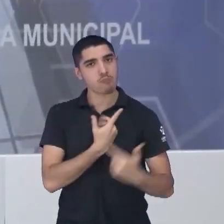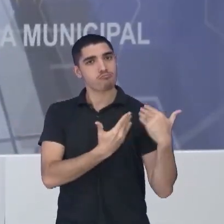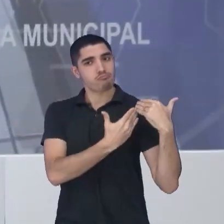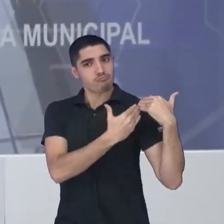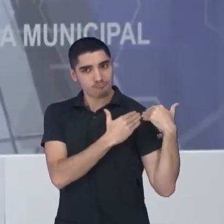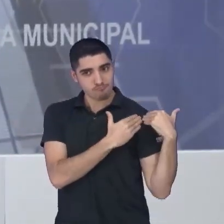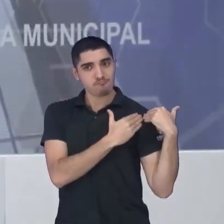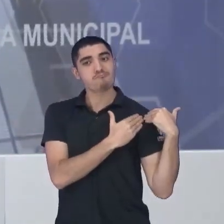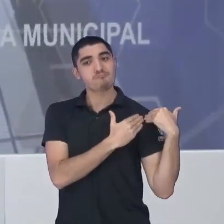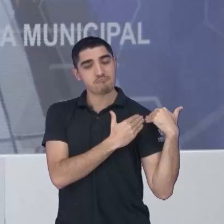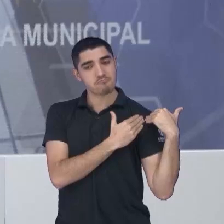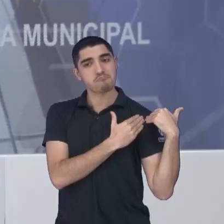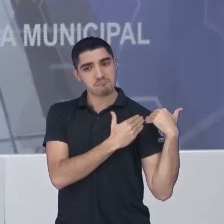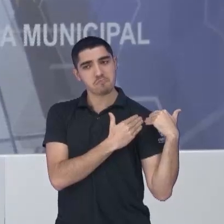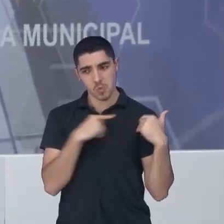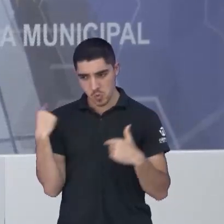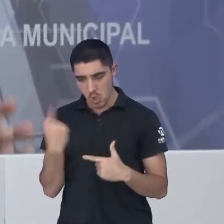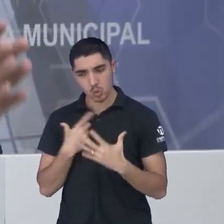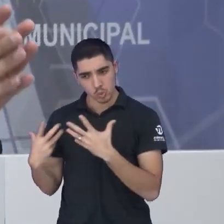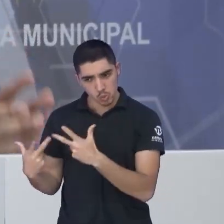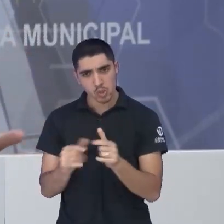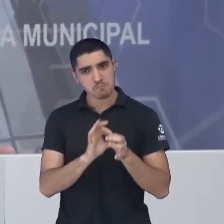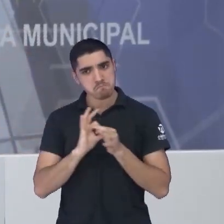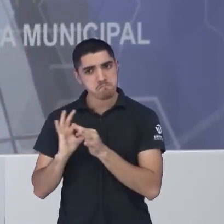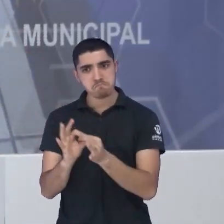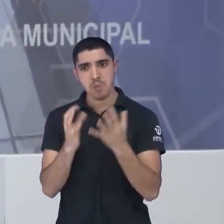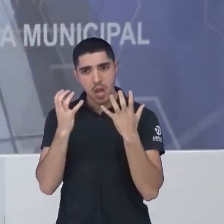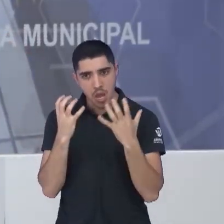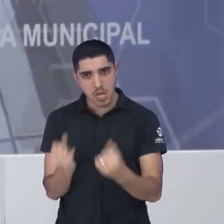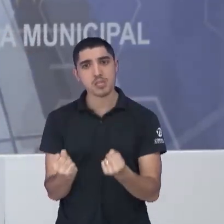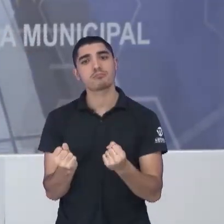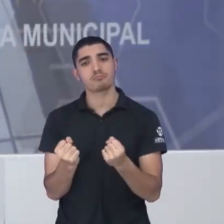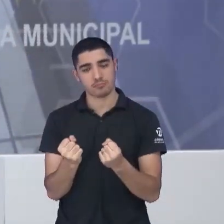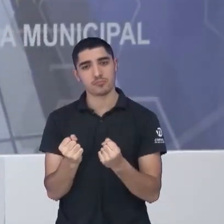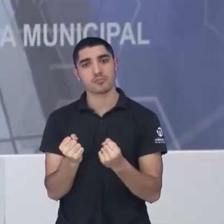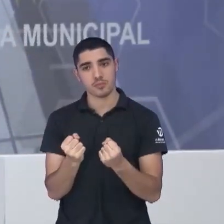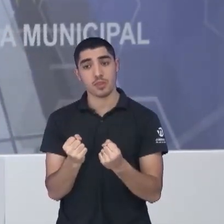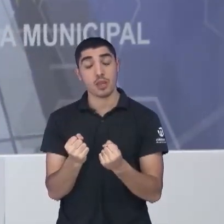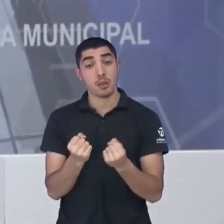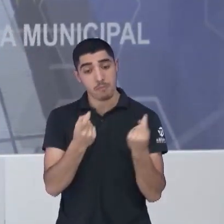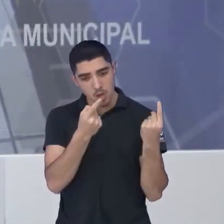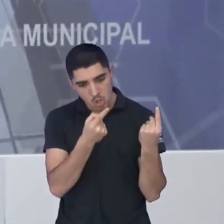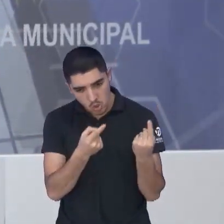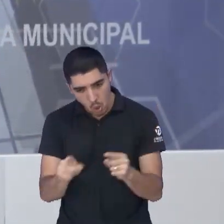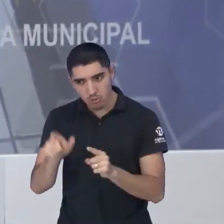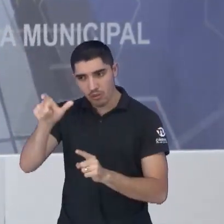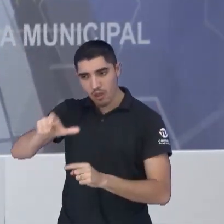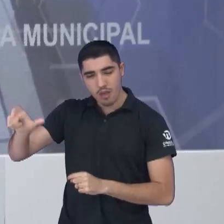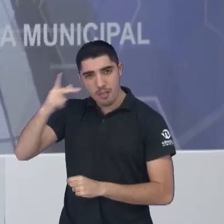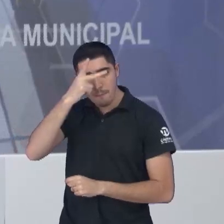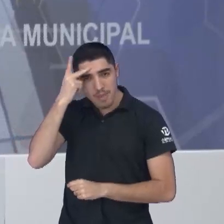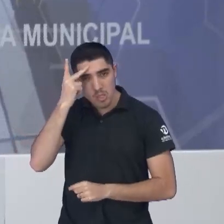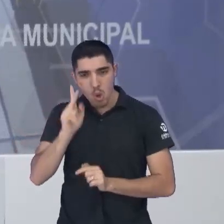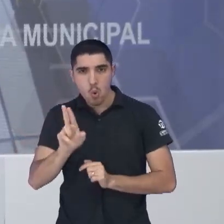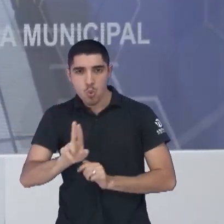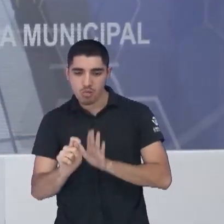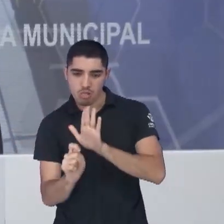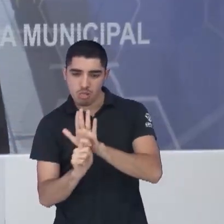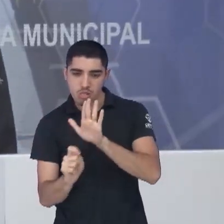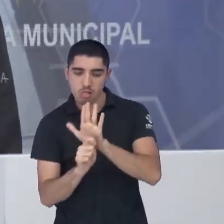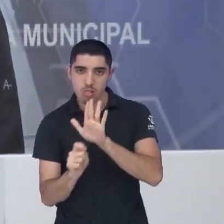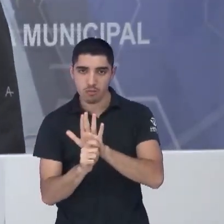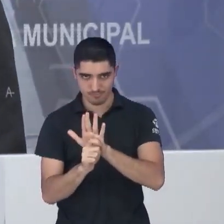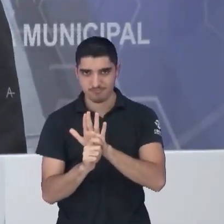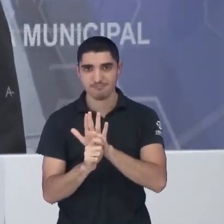Municipal, de forma unânime, com texto integral e original, para combater usuários de drogas nos espaços